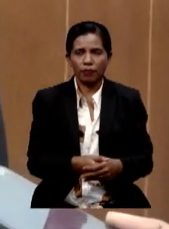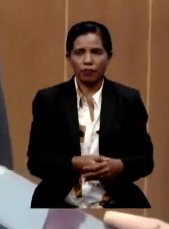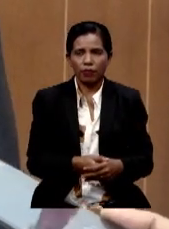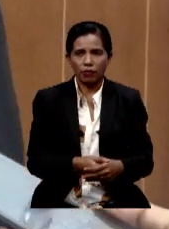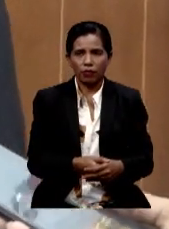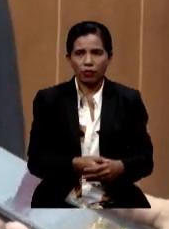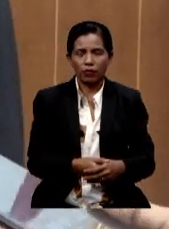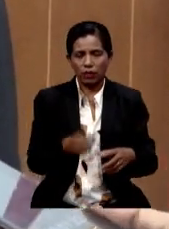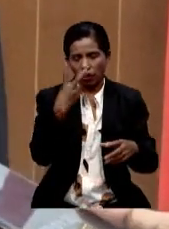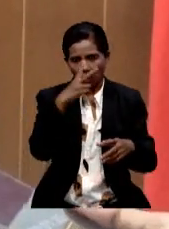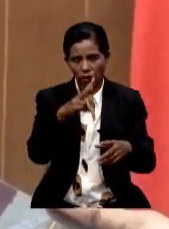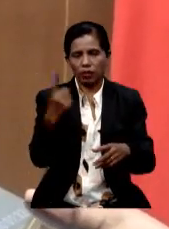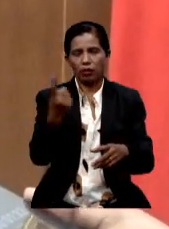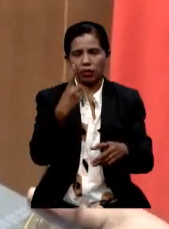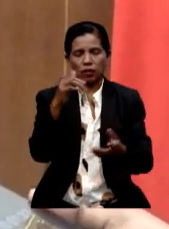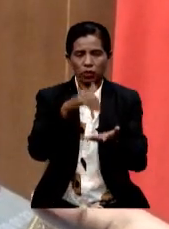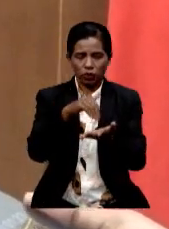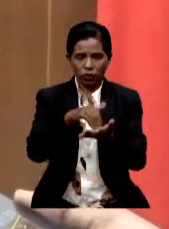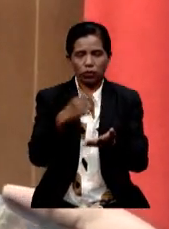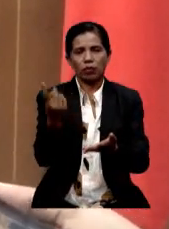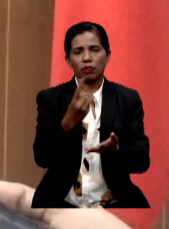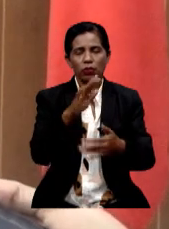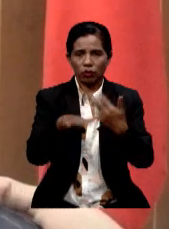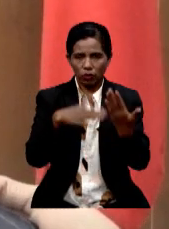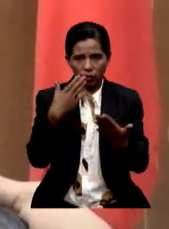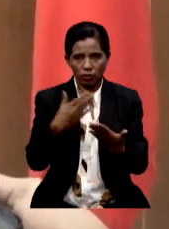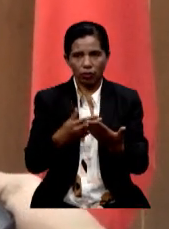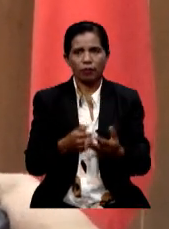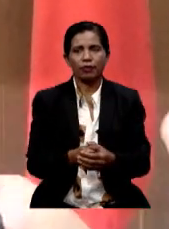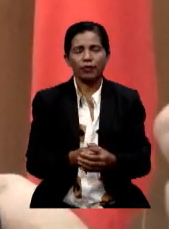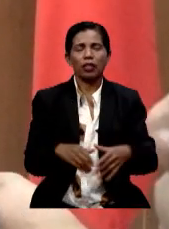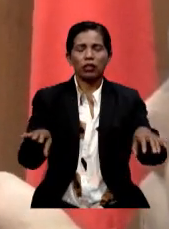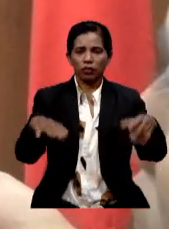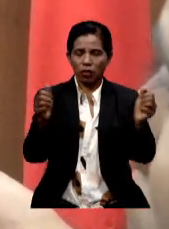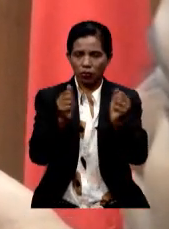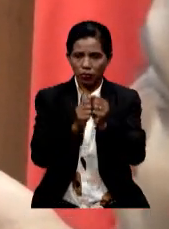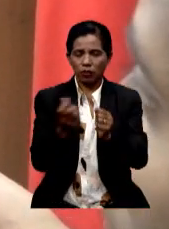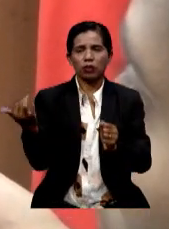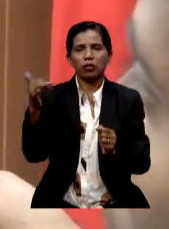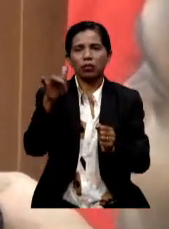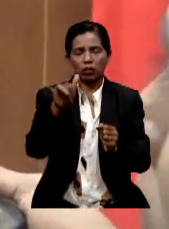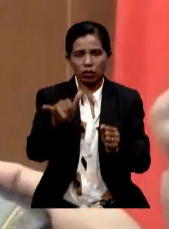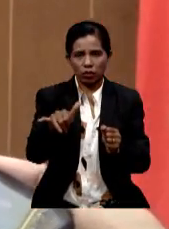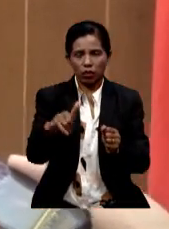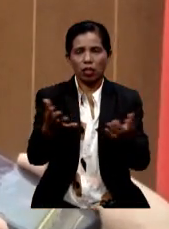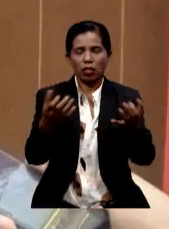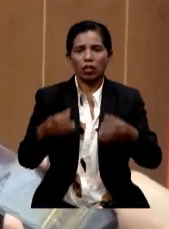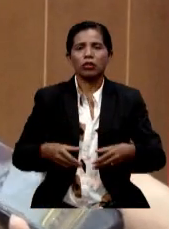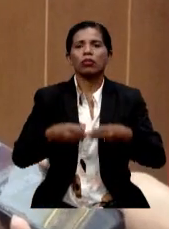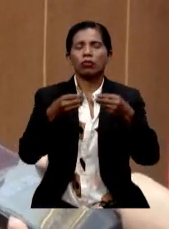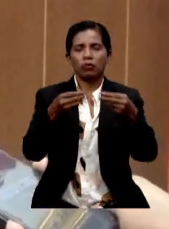se arena fato em si, estuda no fato em Bolsonaro. A cooperação na vez iremos a Caracatu